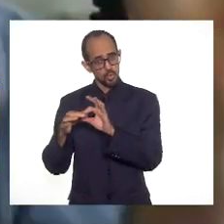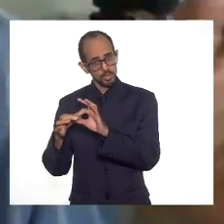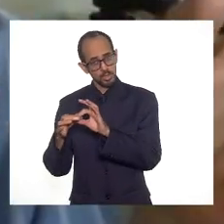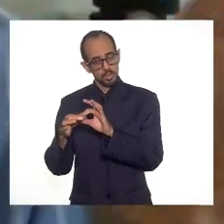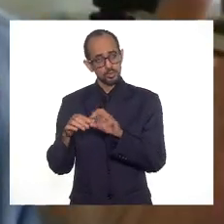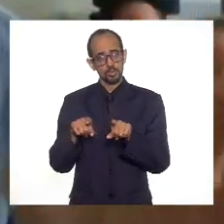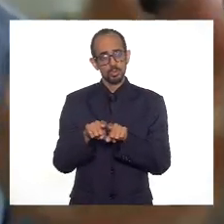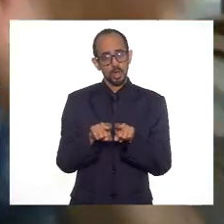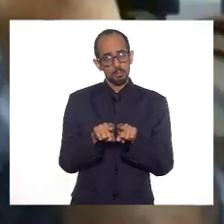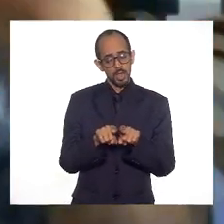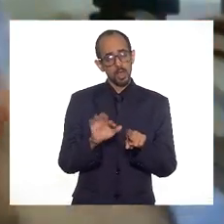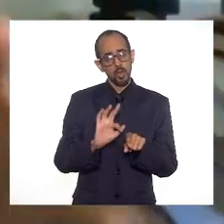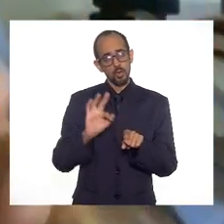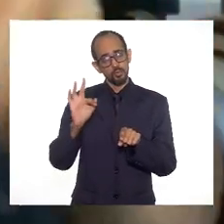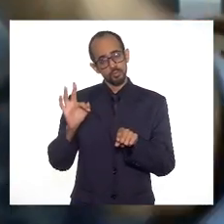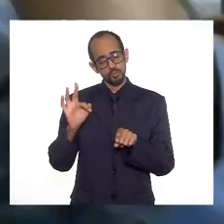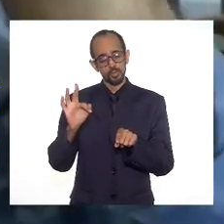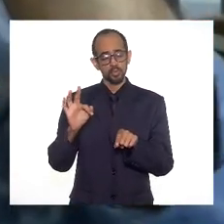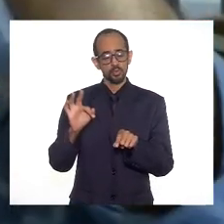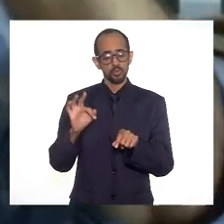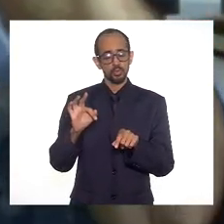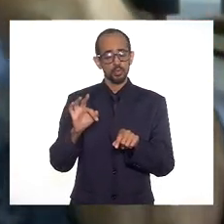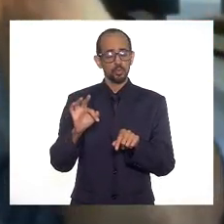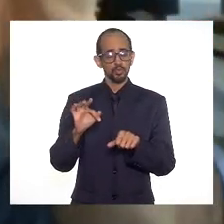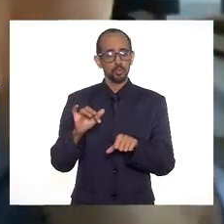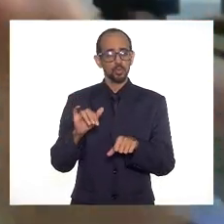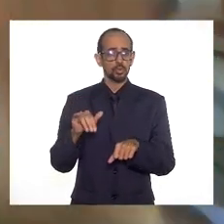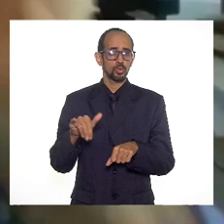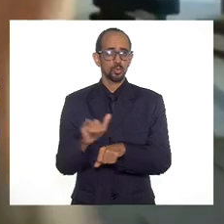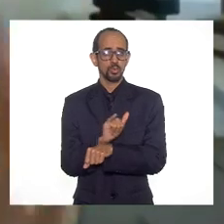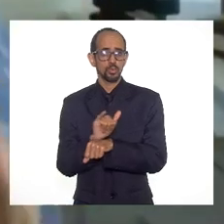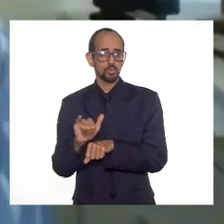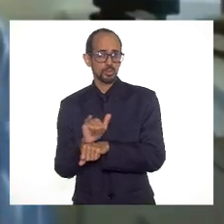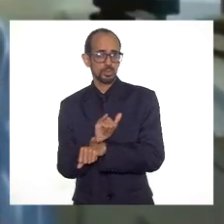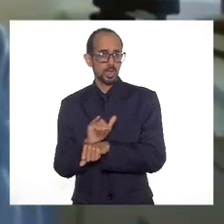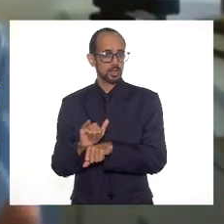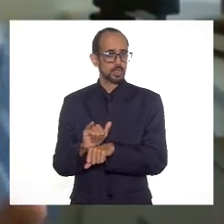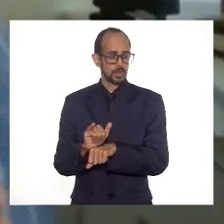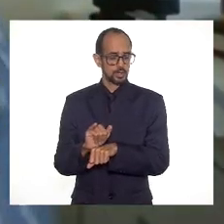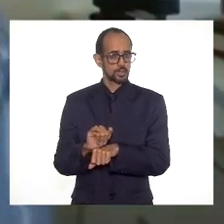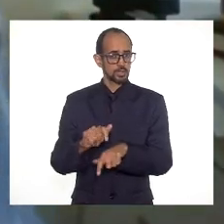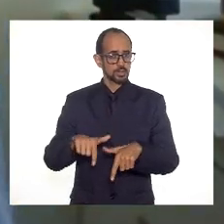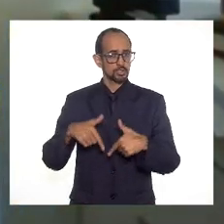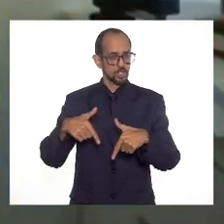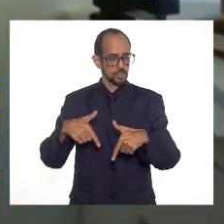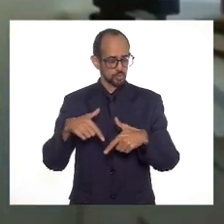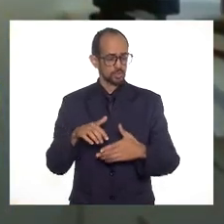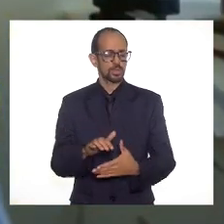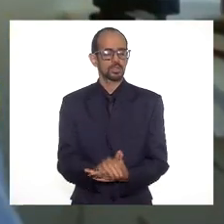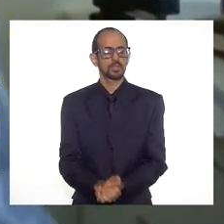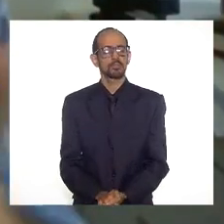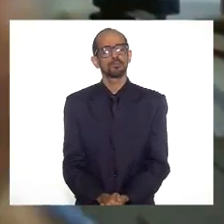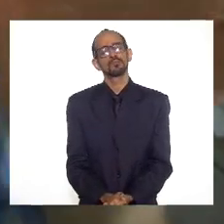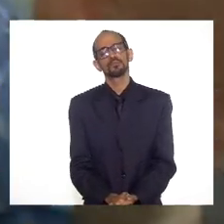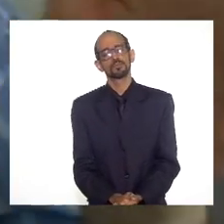dos cenários com medidas a serem tomadas. E